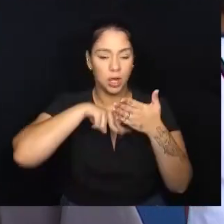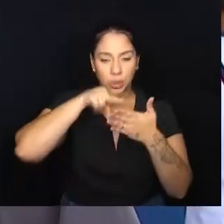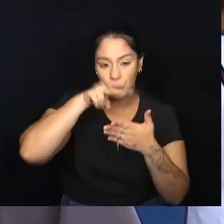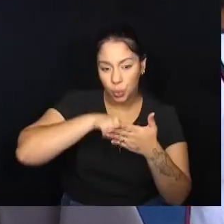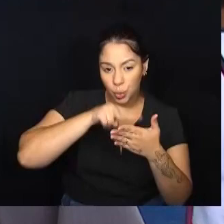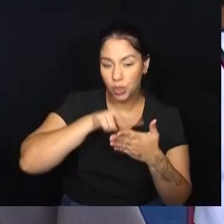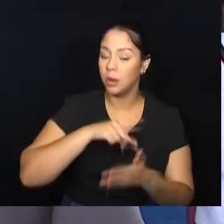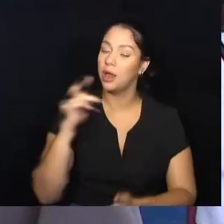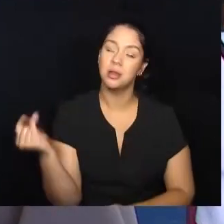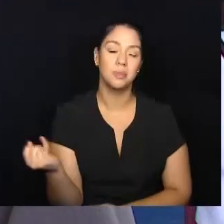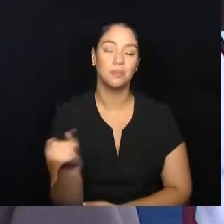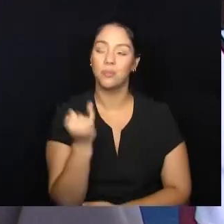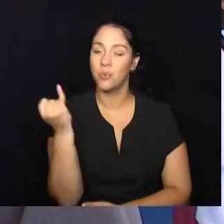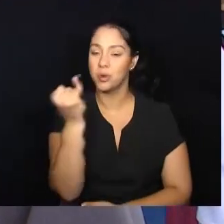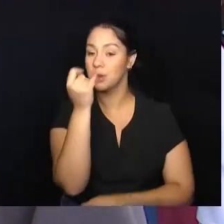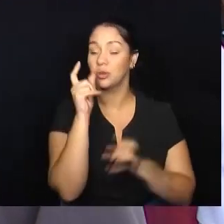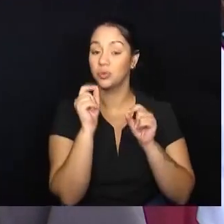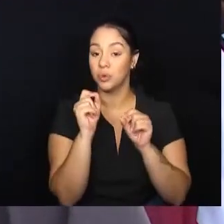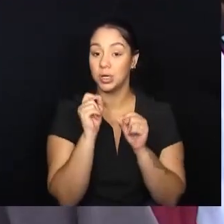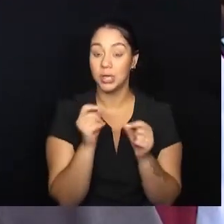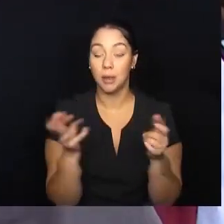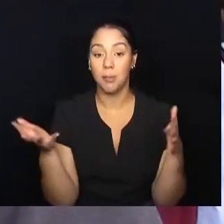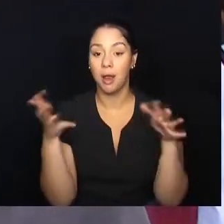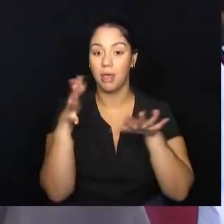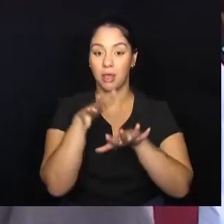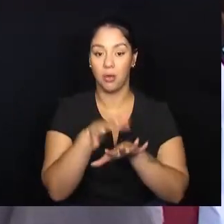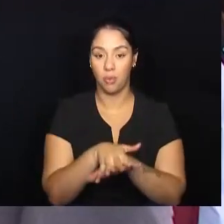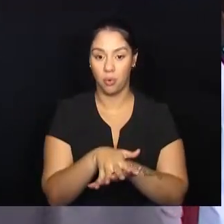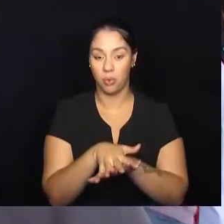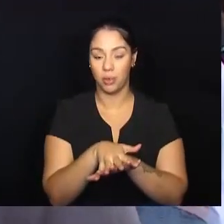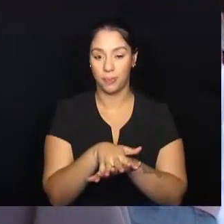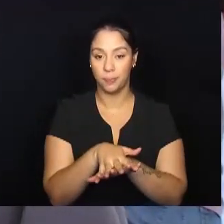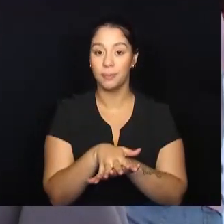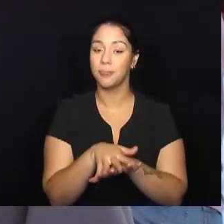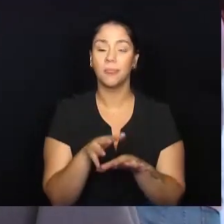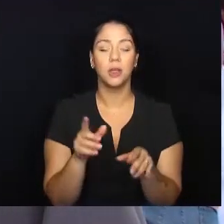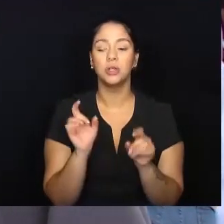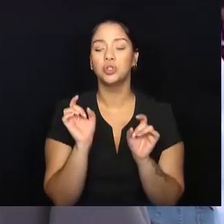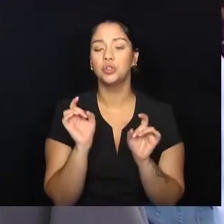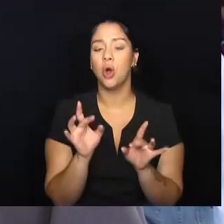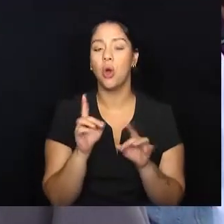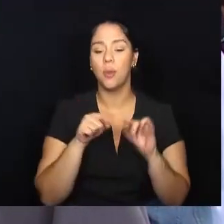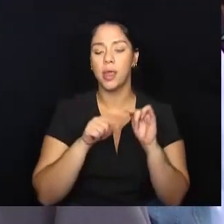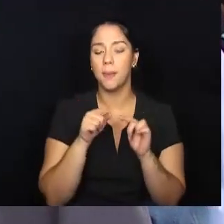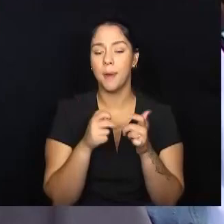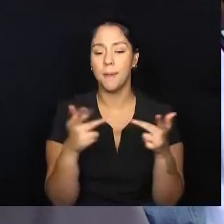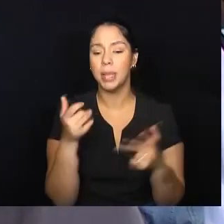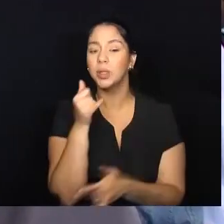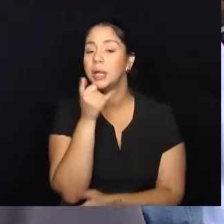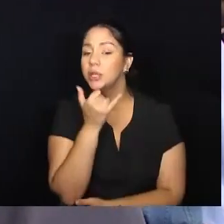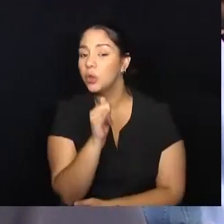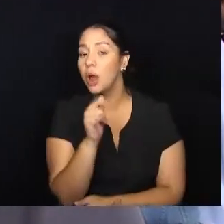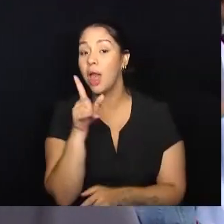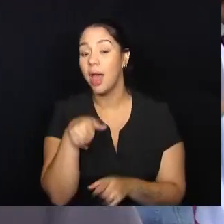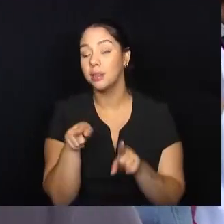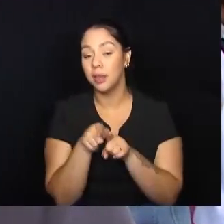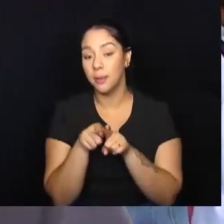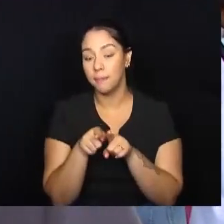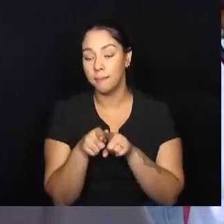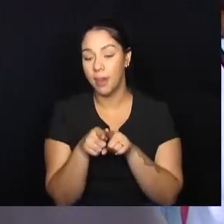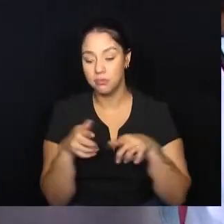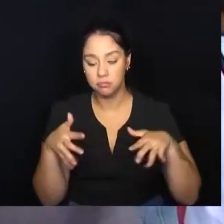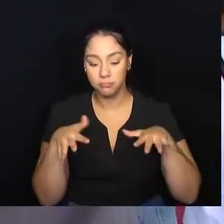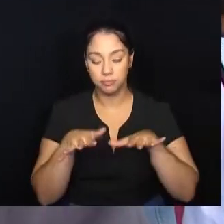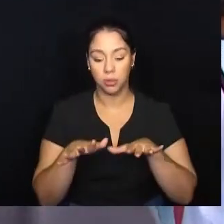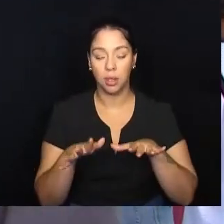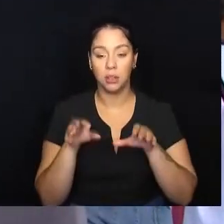aprendizado na leitura e é muito importante para incluir a criança então mais do que ser o equipamento eletrônico é um